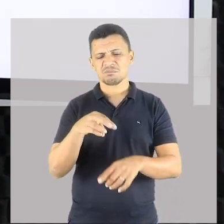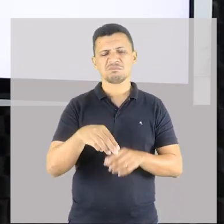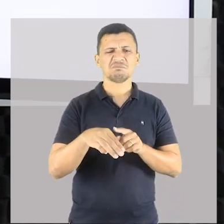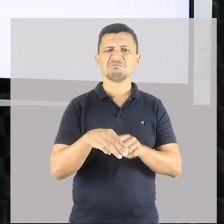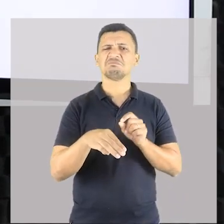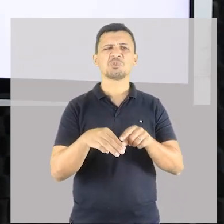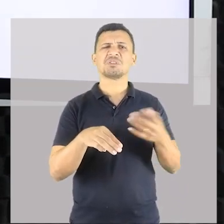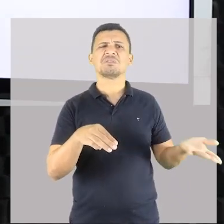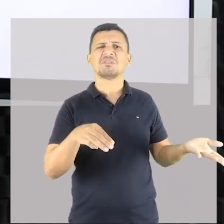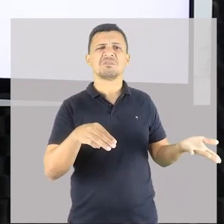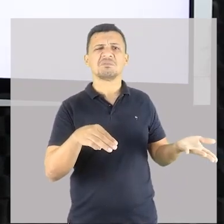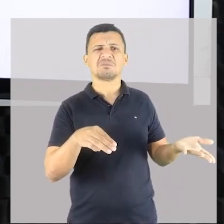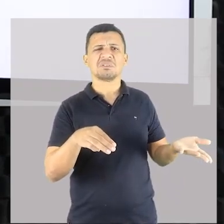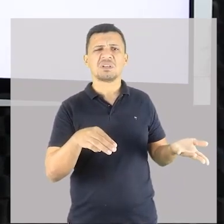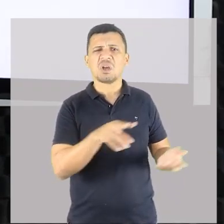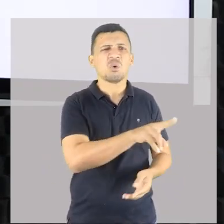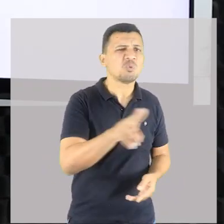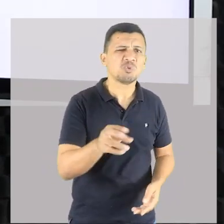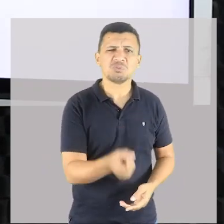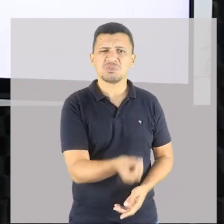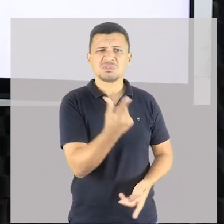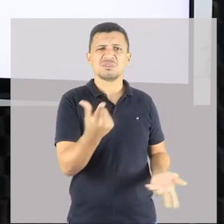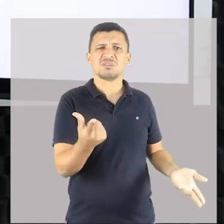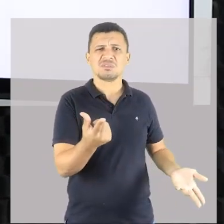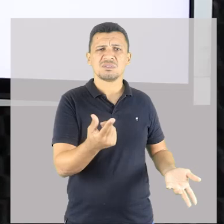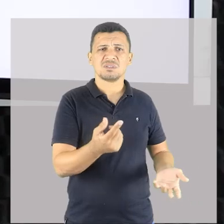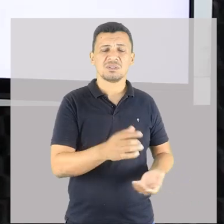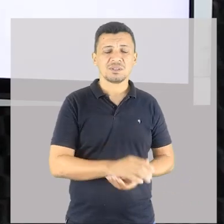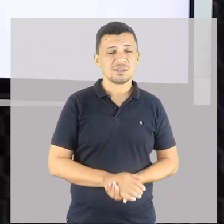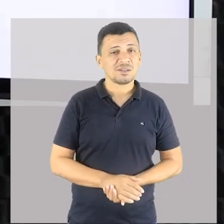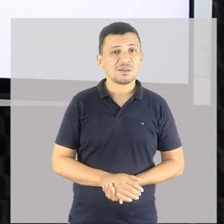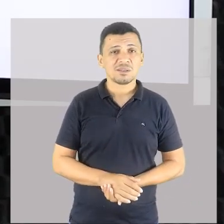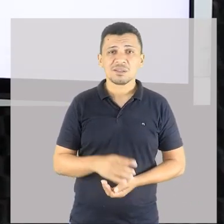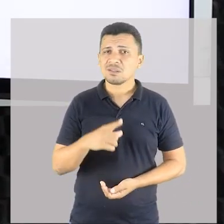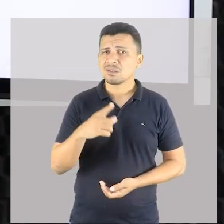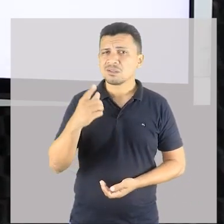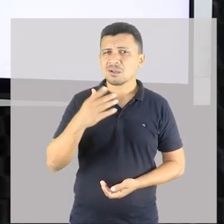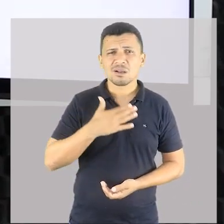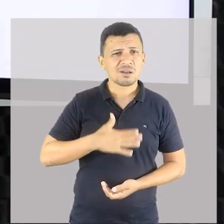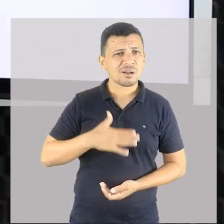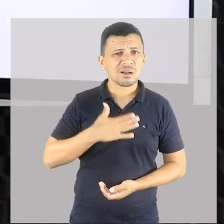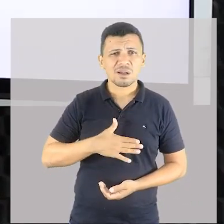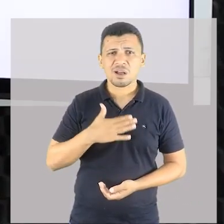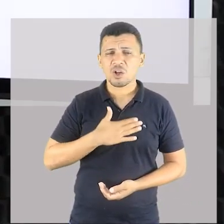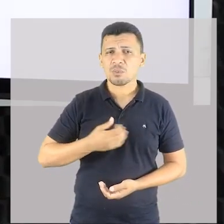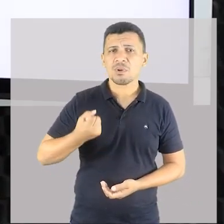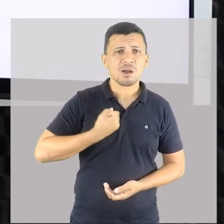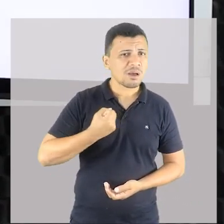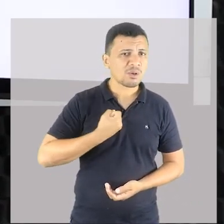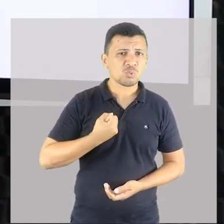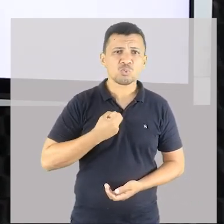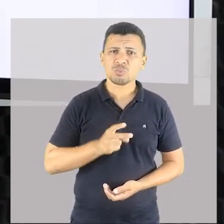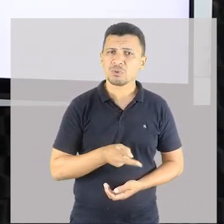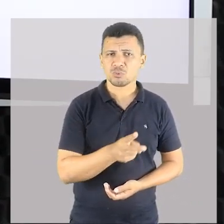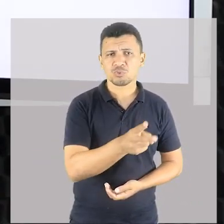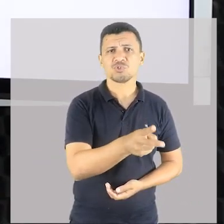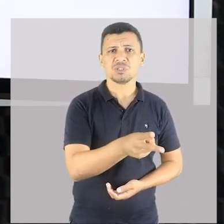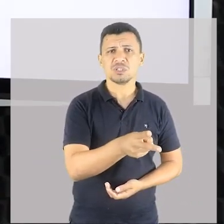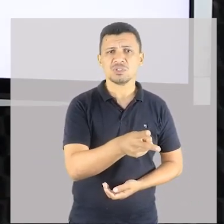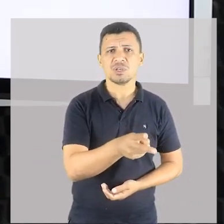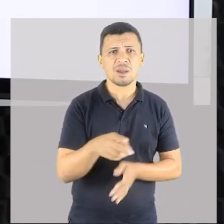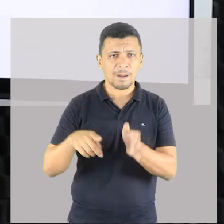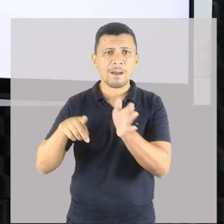isso aqui, Jodes, é tanto nome estranho, mas isso aqui fica tranquilo, que é um valor constante. Eles vão fornecer para vocês, isso aqui